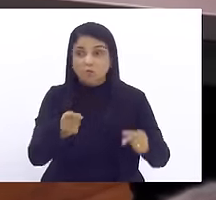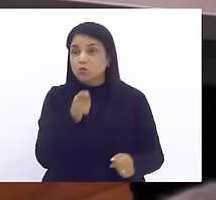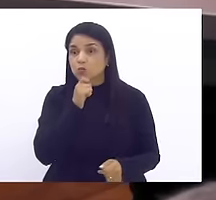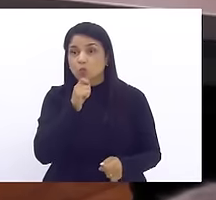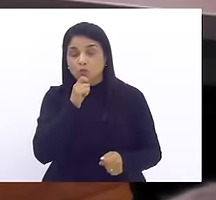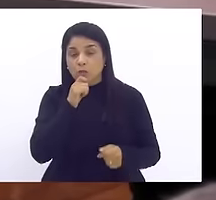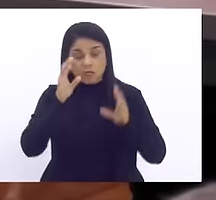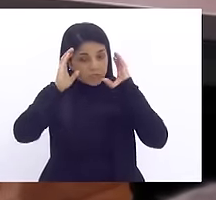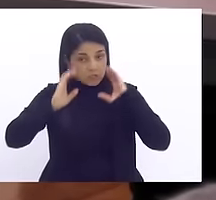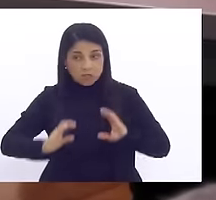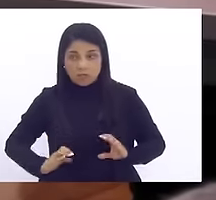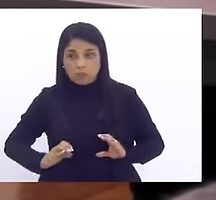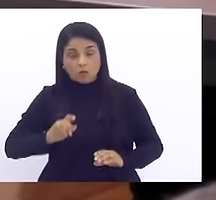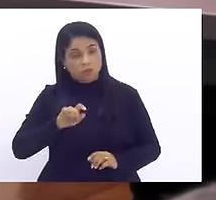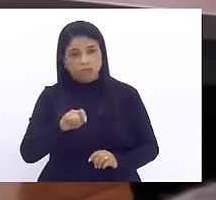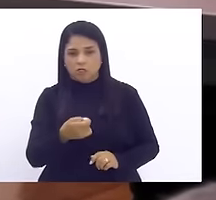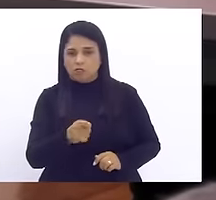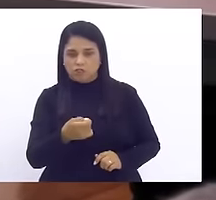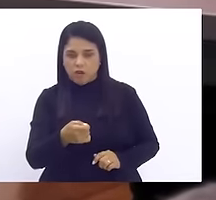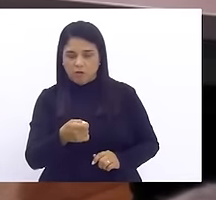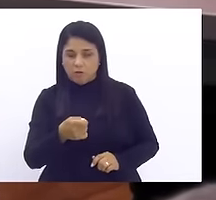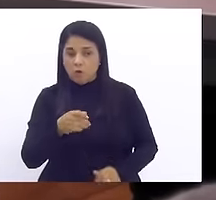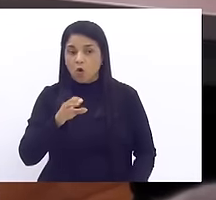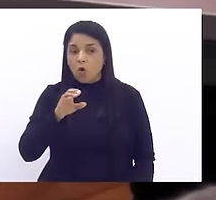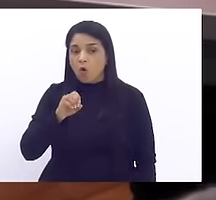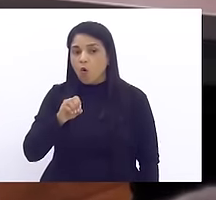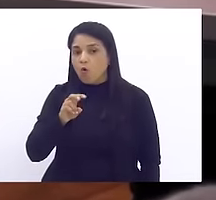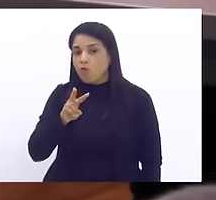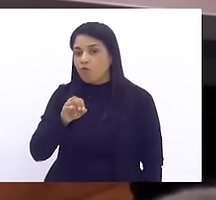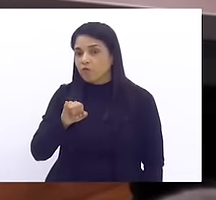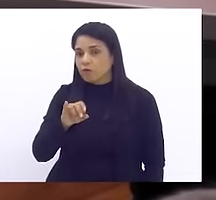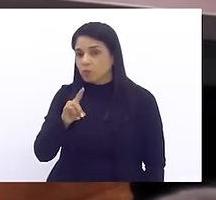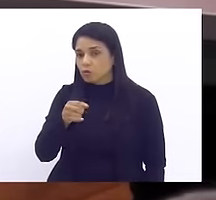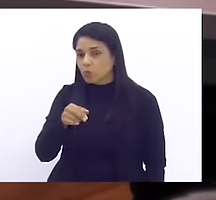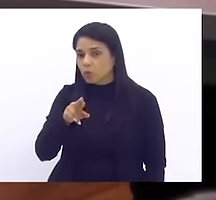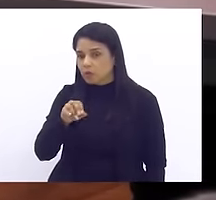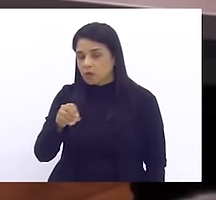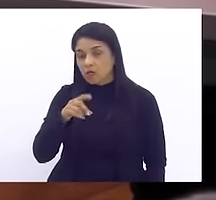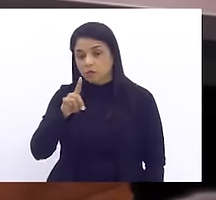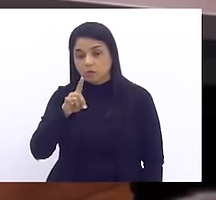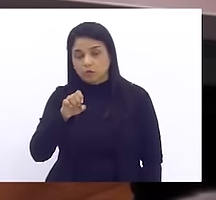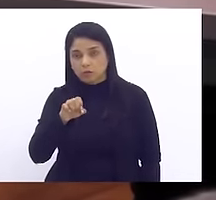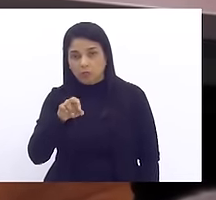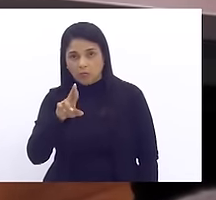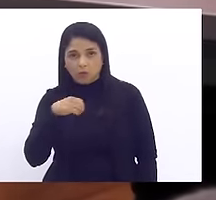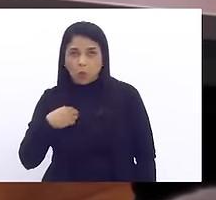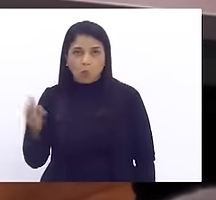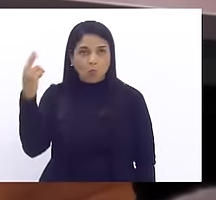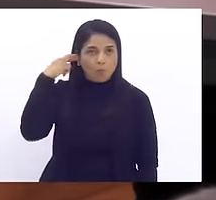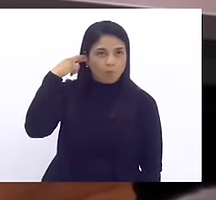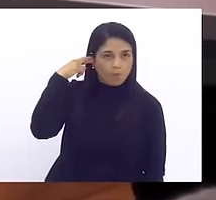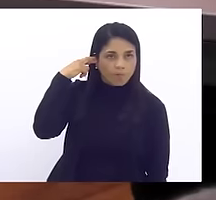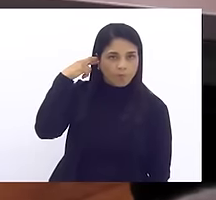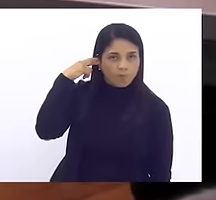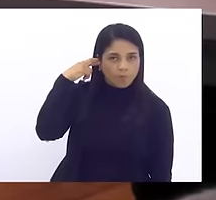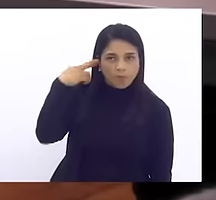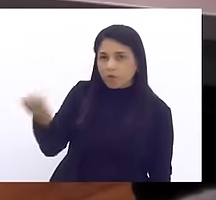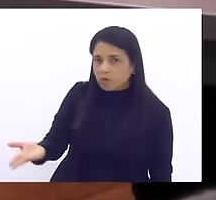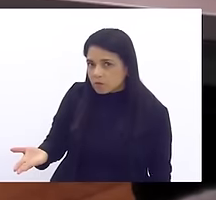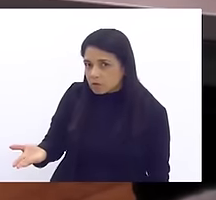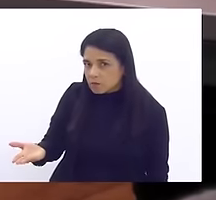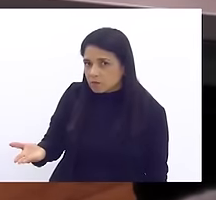queixa de cidadão a ouvidoria do Detro não há nenhuma queixa nesse sentido não ouvido